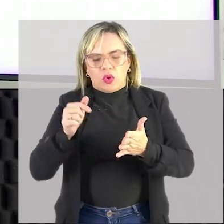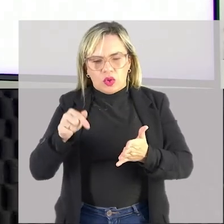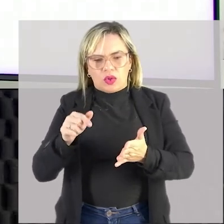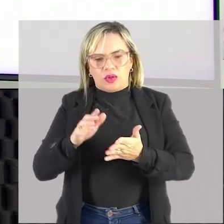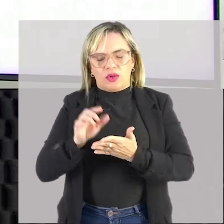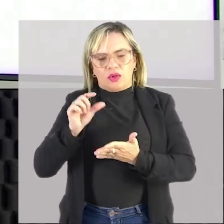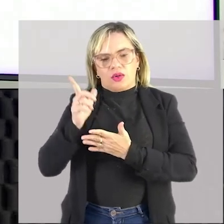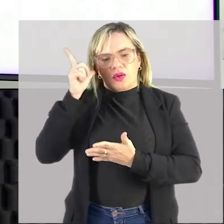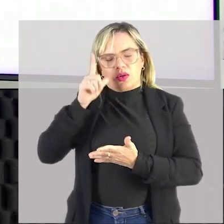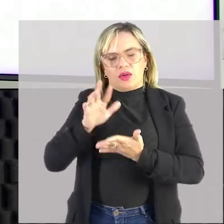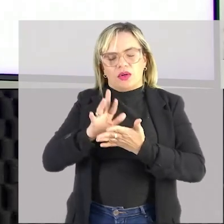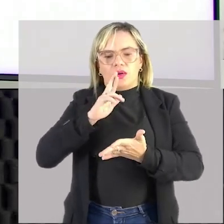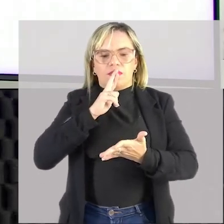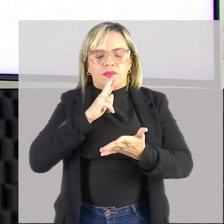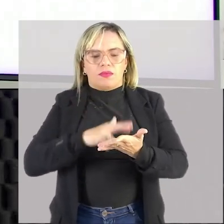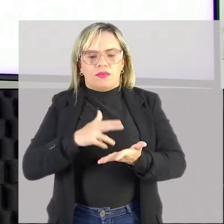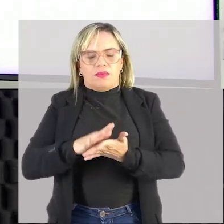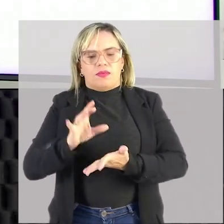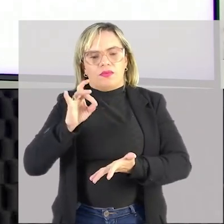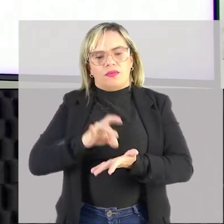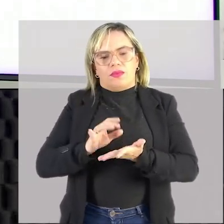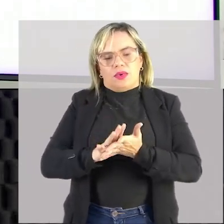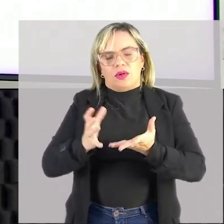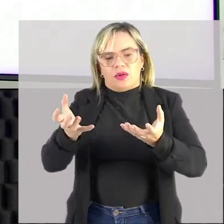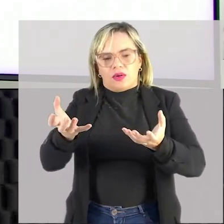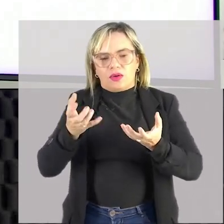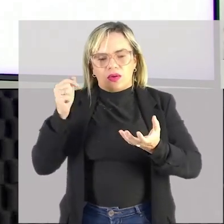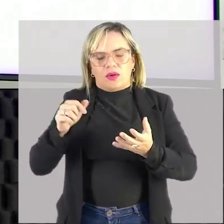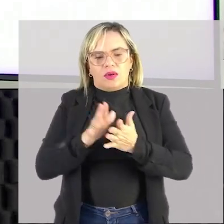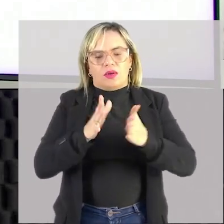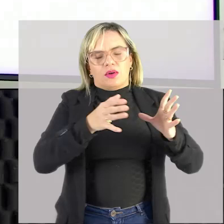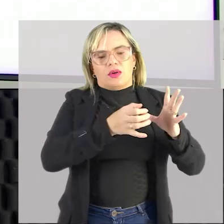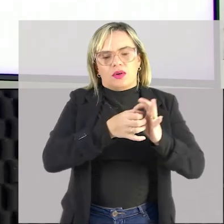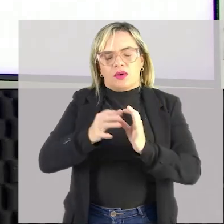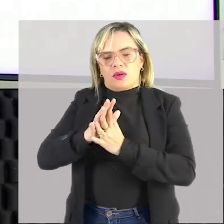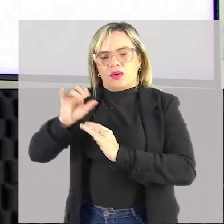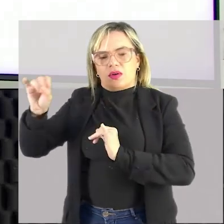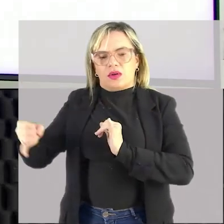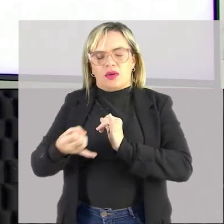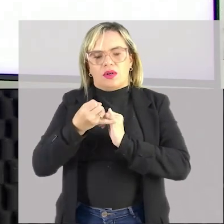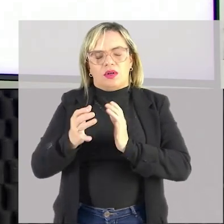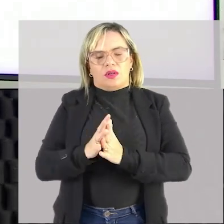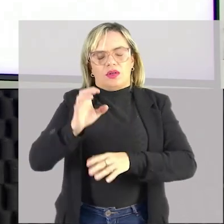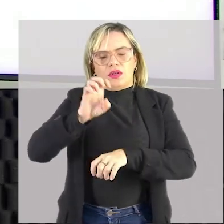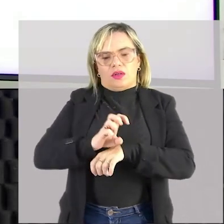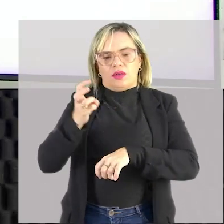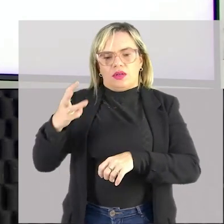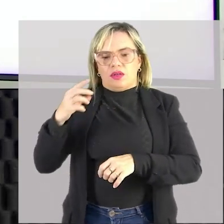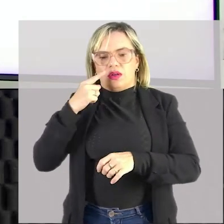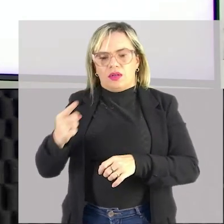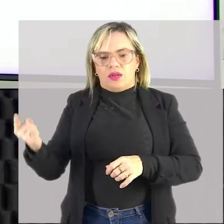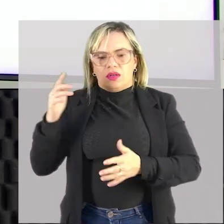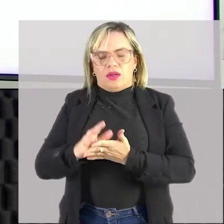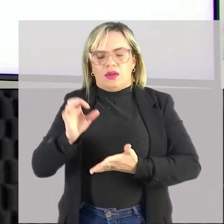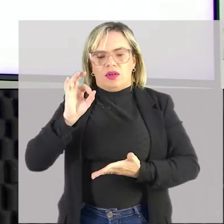para a resposta que nós queremos, que é exatamente como é que é essa condição dos jesuítas aqui no Maranhão, e, de fato, a resposta